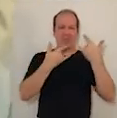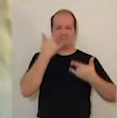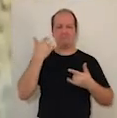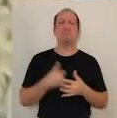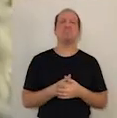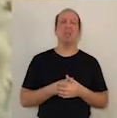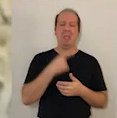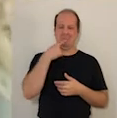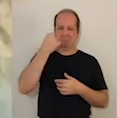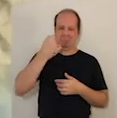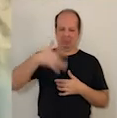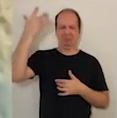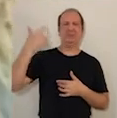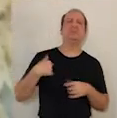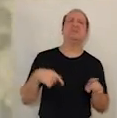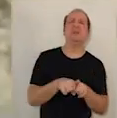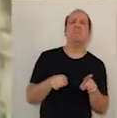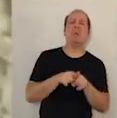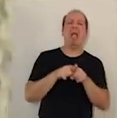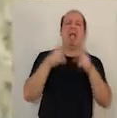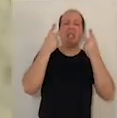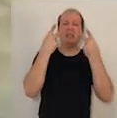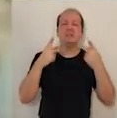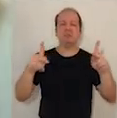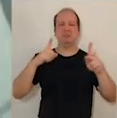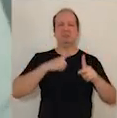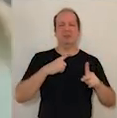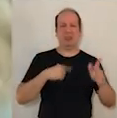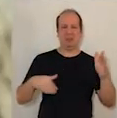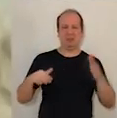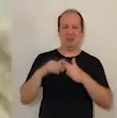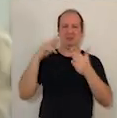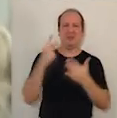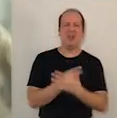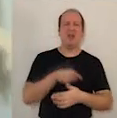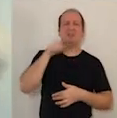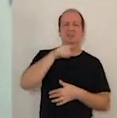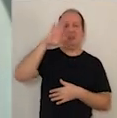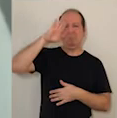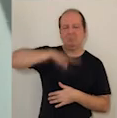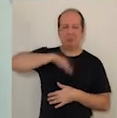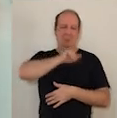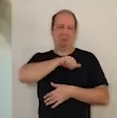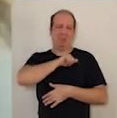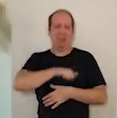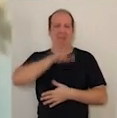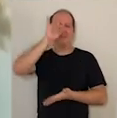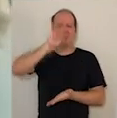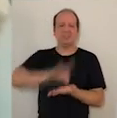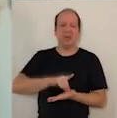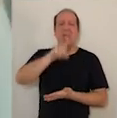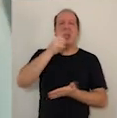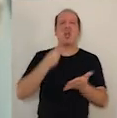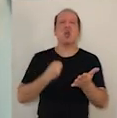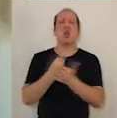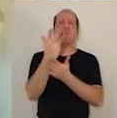saliva vale mais que seus vis testemunhos, seus dolosos perjúrios, suas crapulosas afirmações. Ele comprou a todos